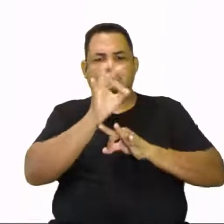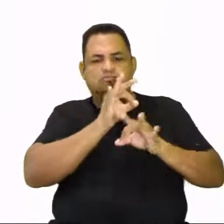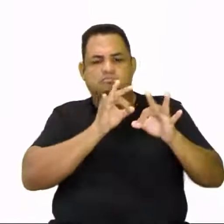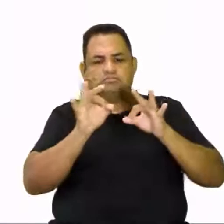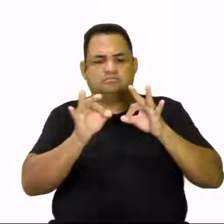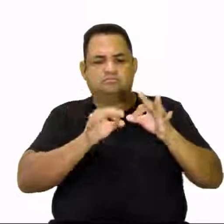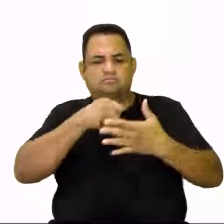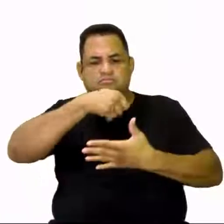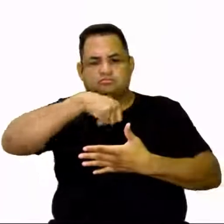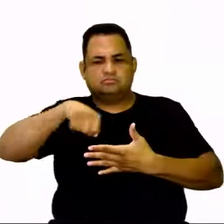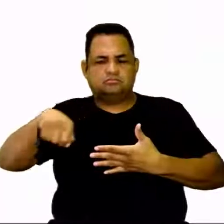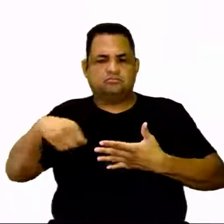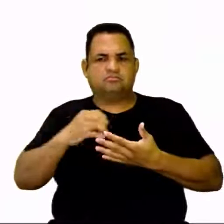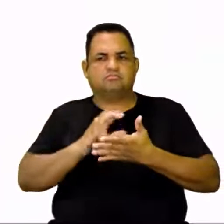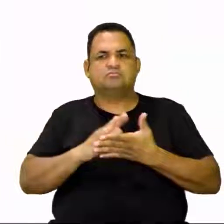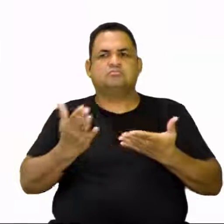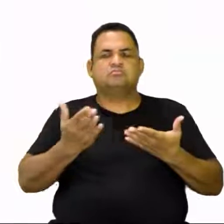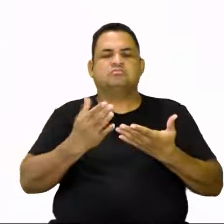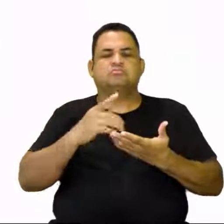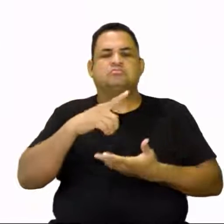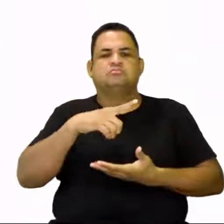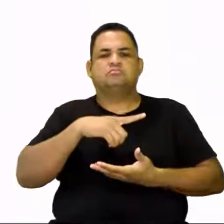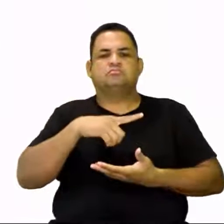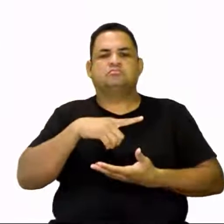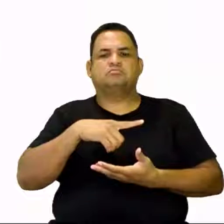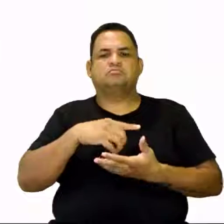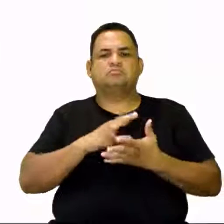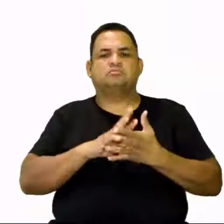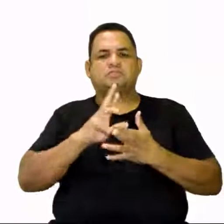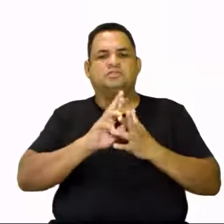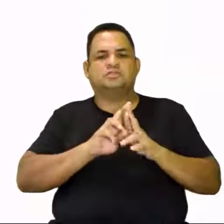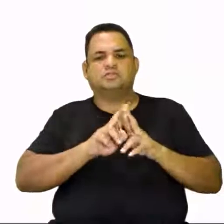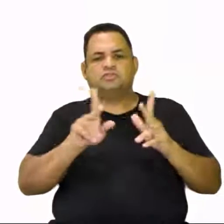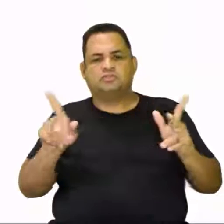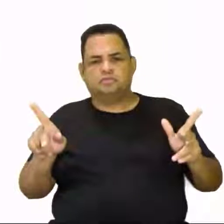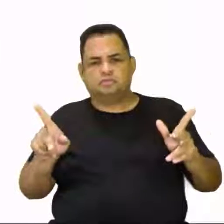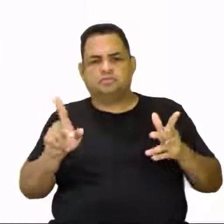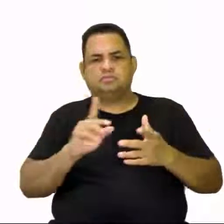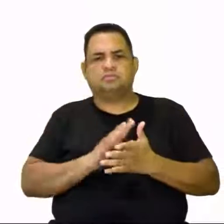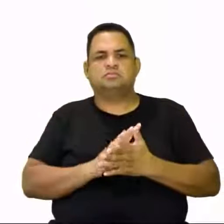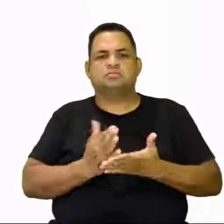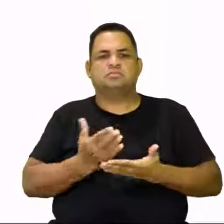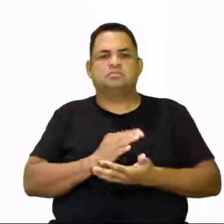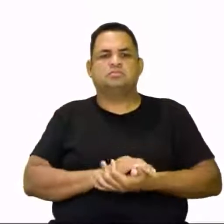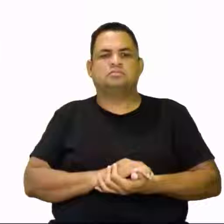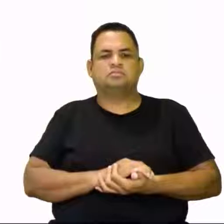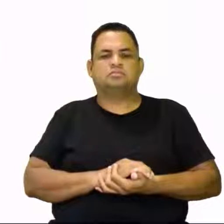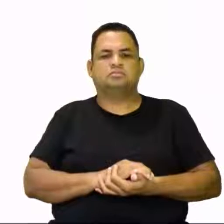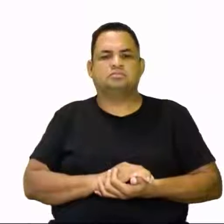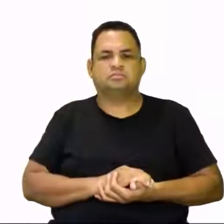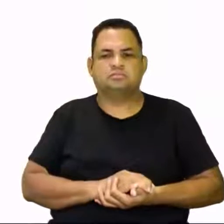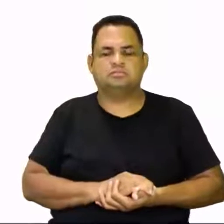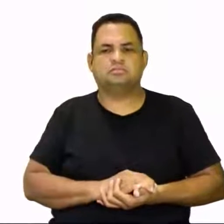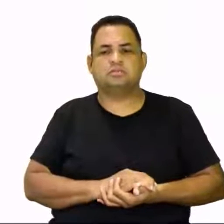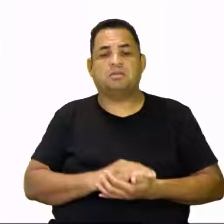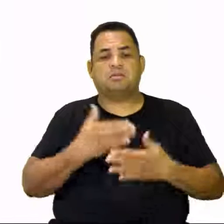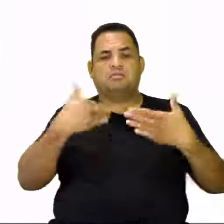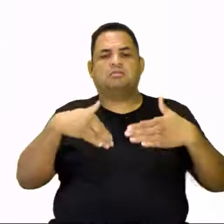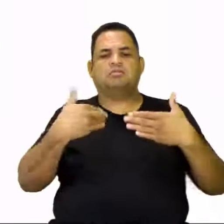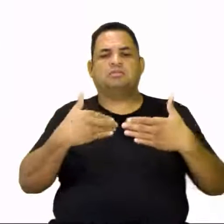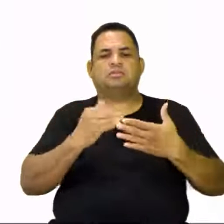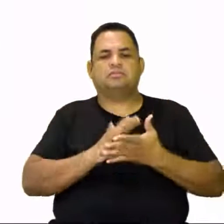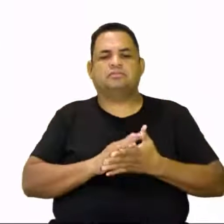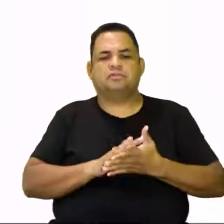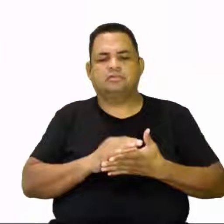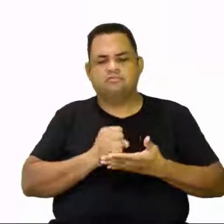elaboradas, né? E que nem todas têm um grau de dificuldade muito elevado. O que pega muito no Enem é que ela é uma prova